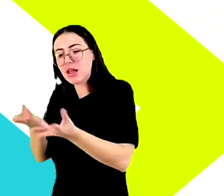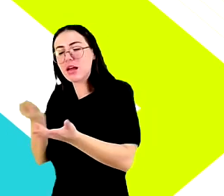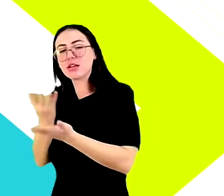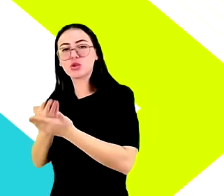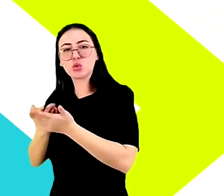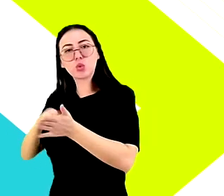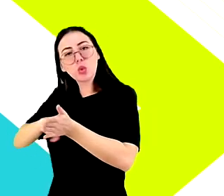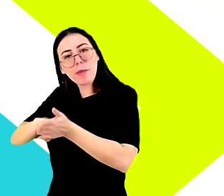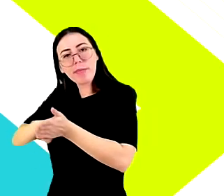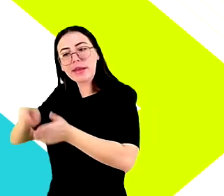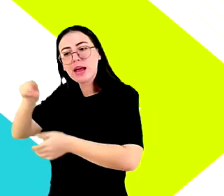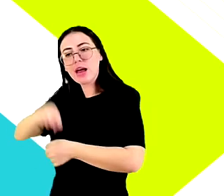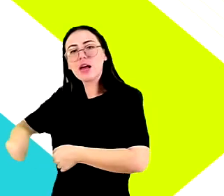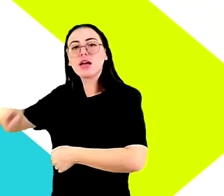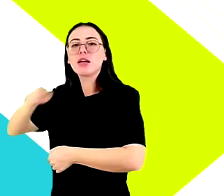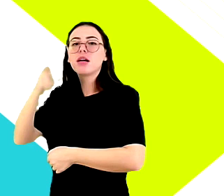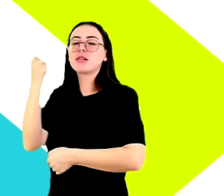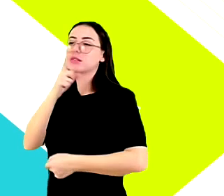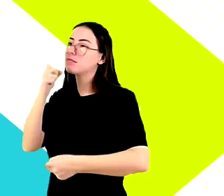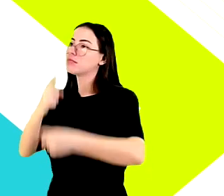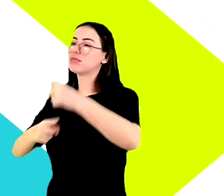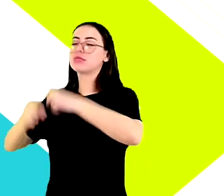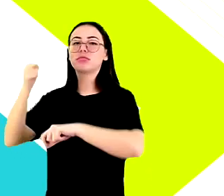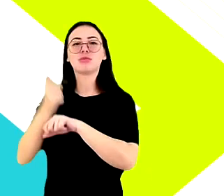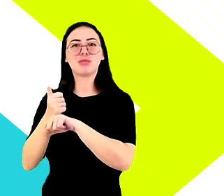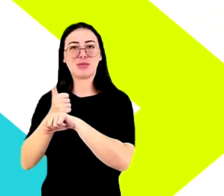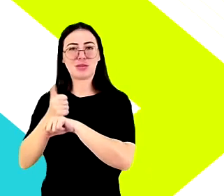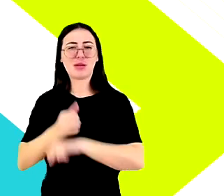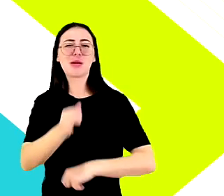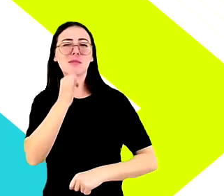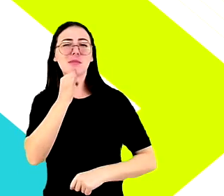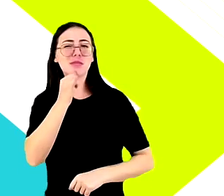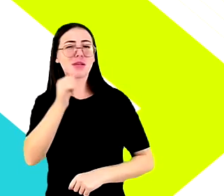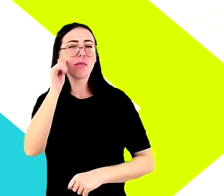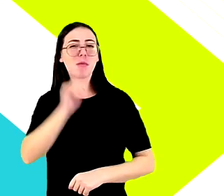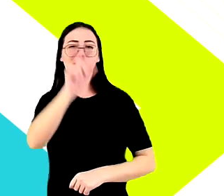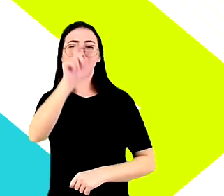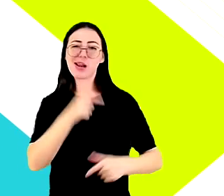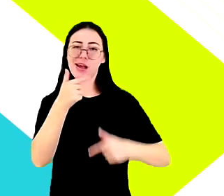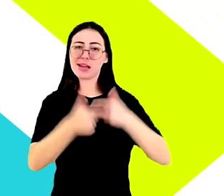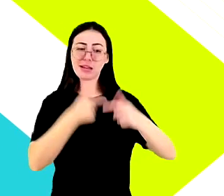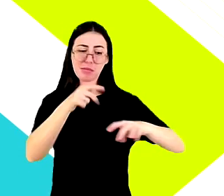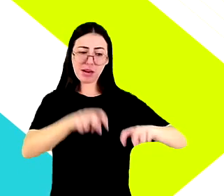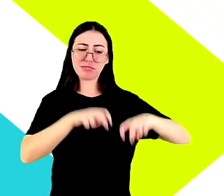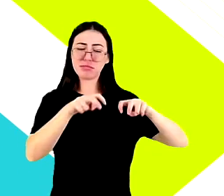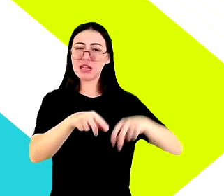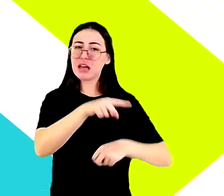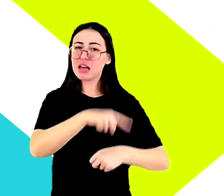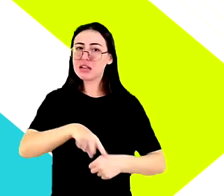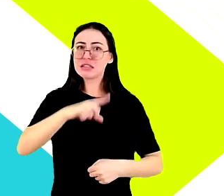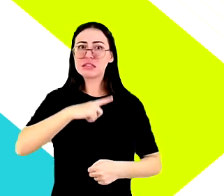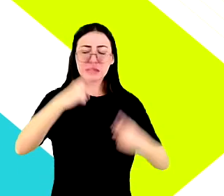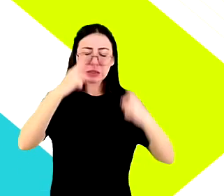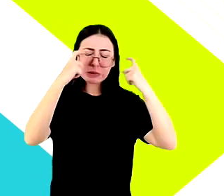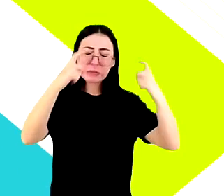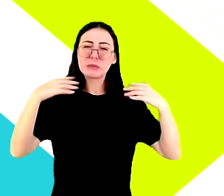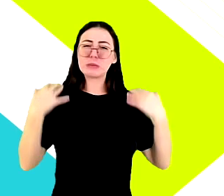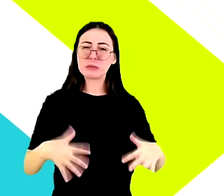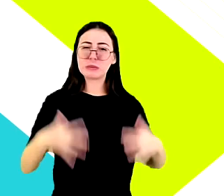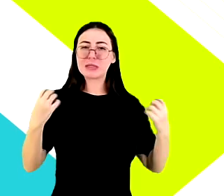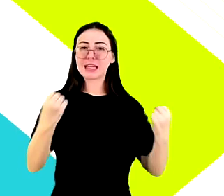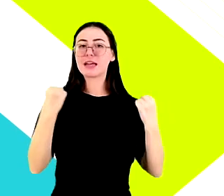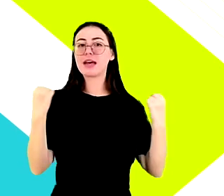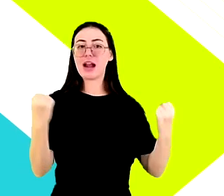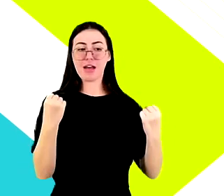que estão na zona rural, elas sofrem muita violência. Esse é um número que praticamente não é discutido. Mas elas não têm